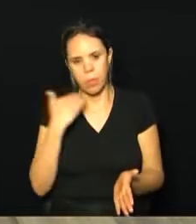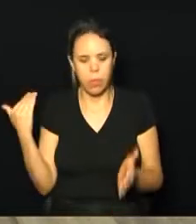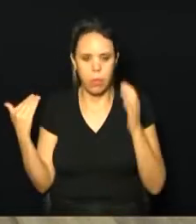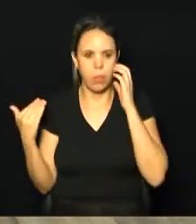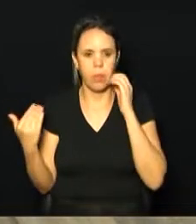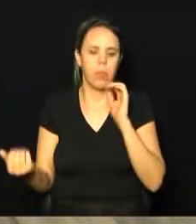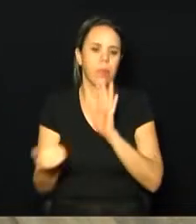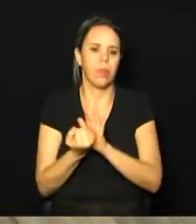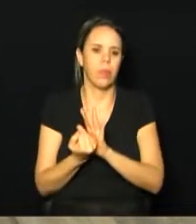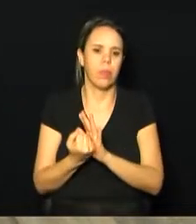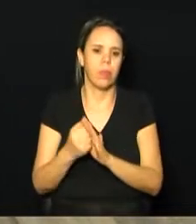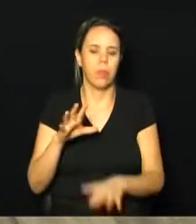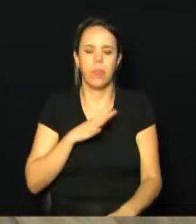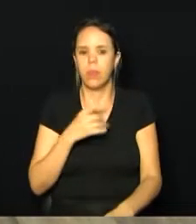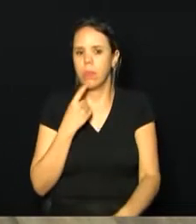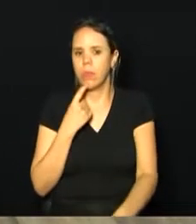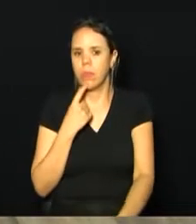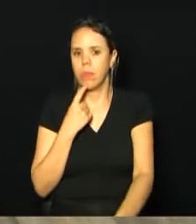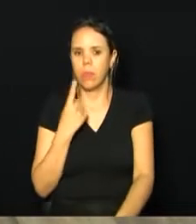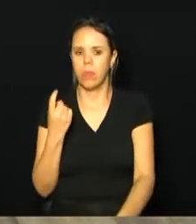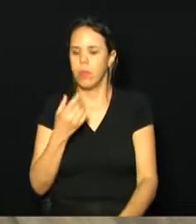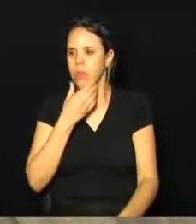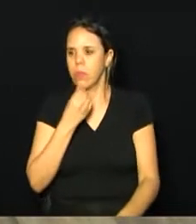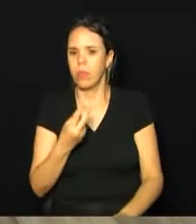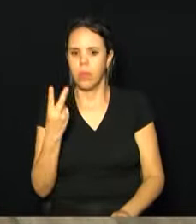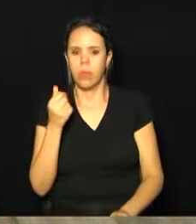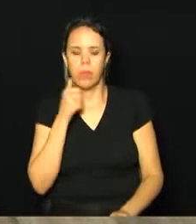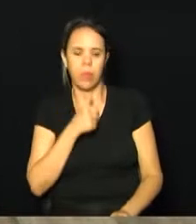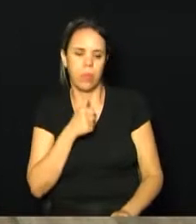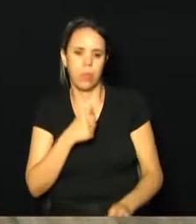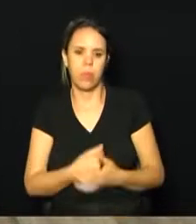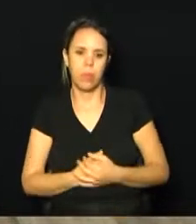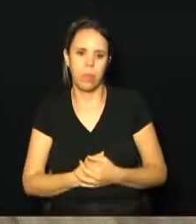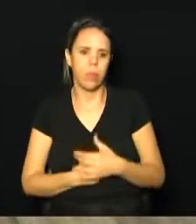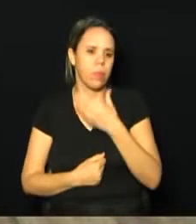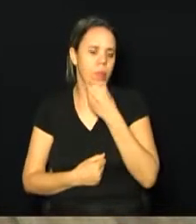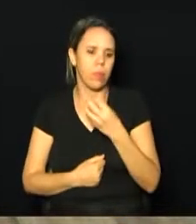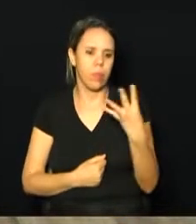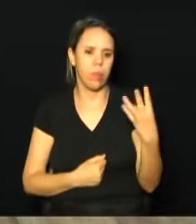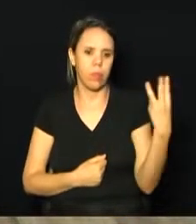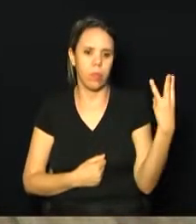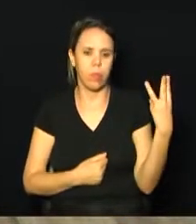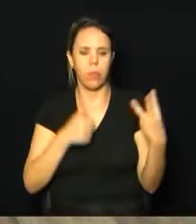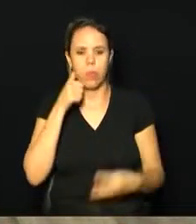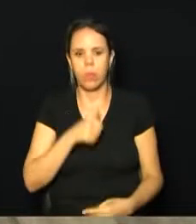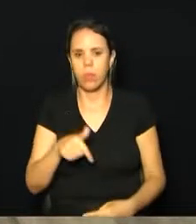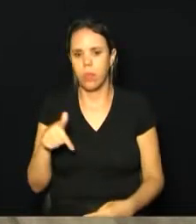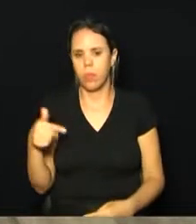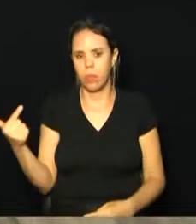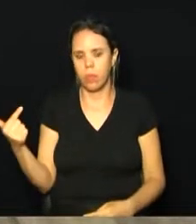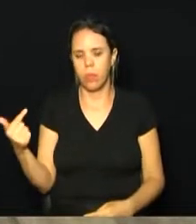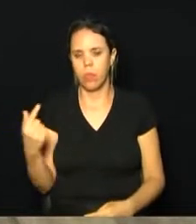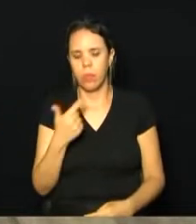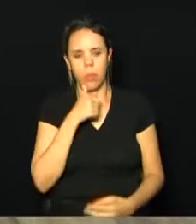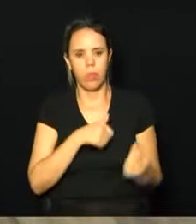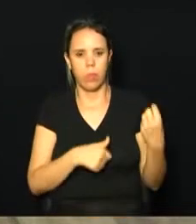foram registradas na cidade de Campinas, um homem e 2 mulheres. Um homem de 43, uma mulher de 72 e uma